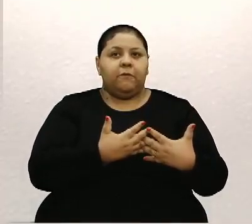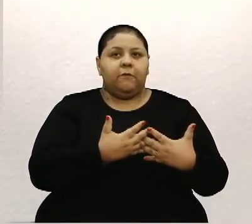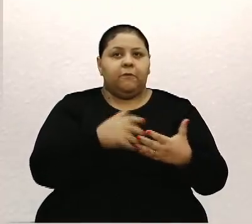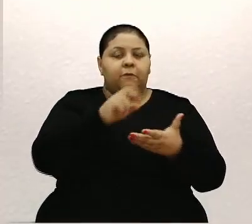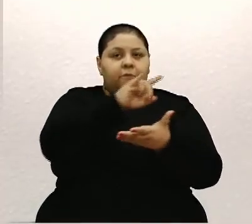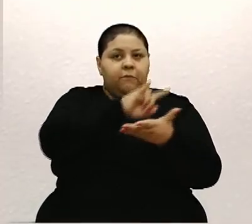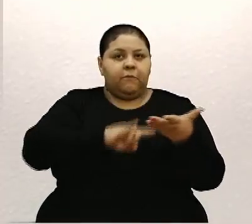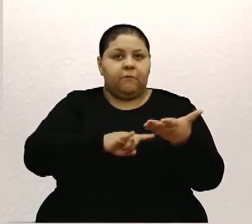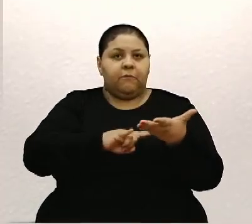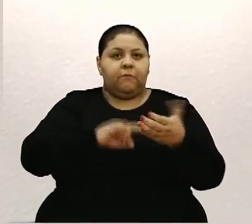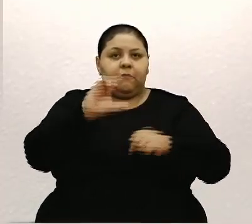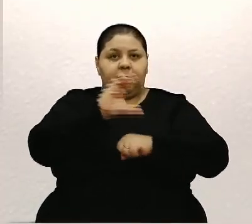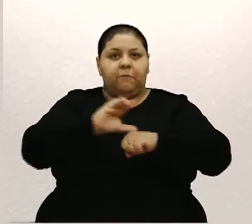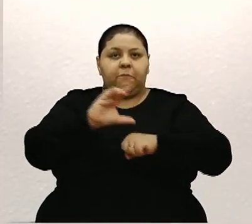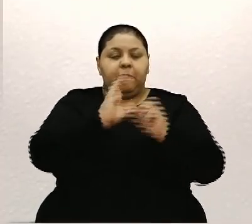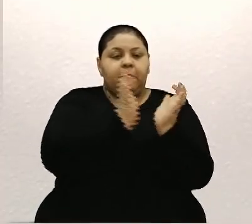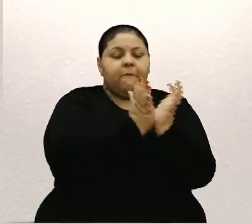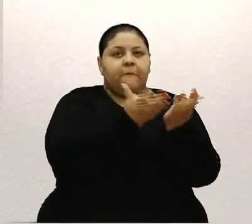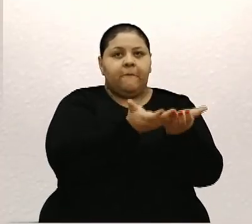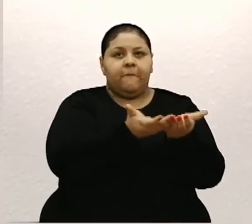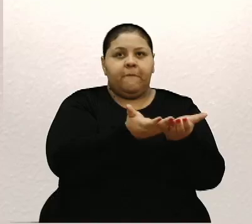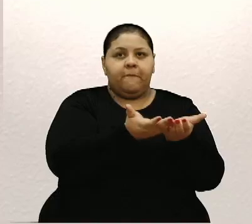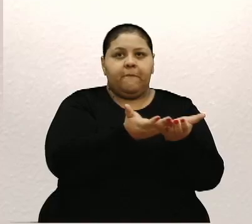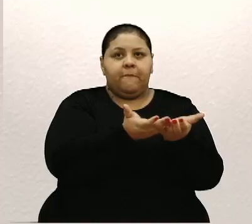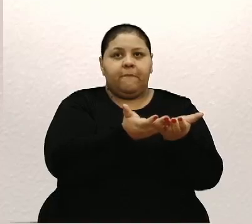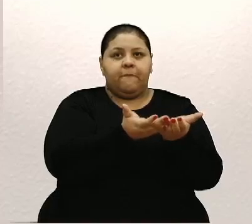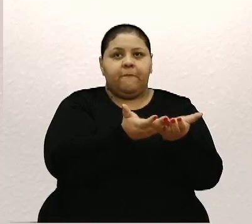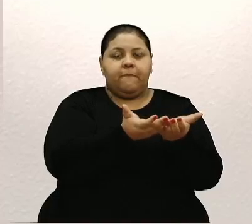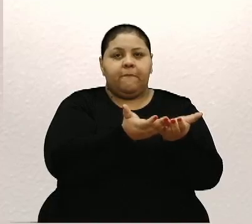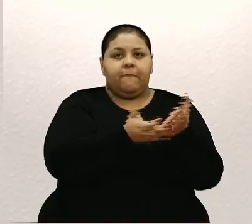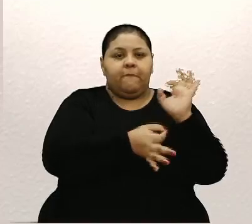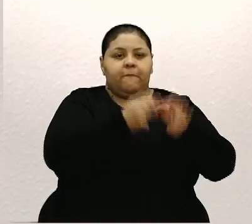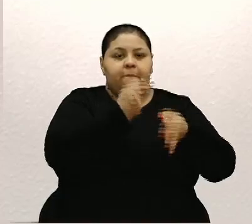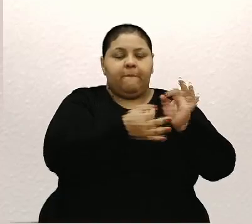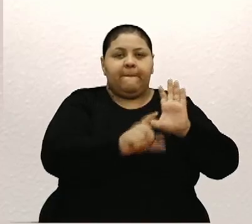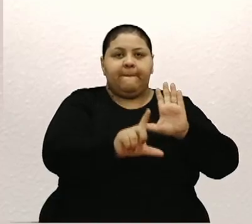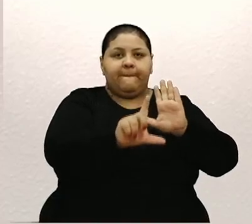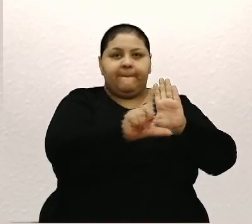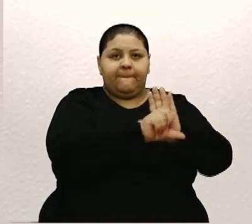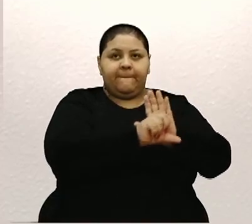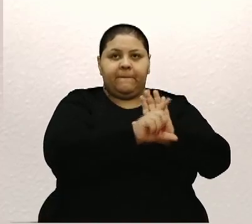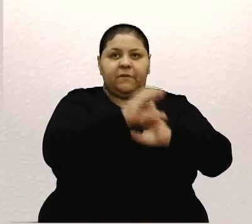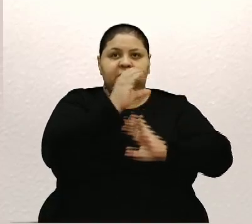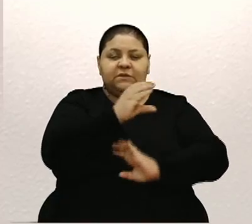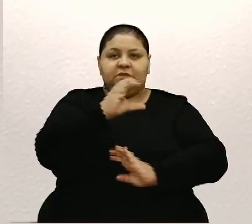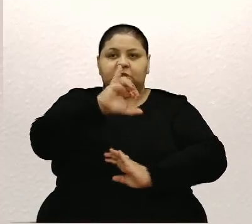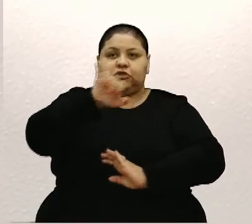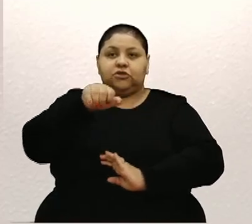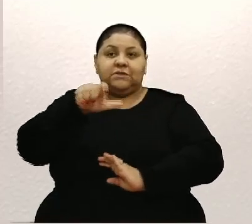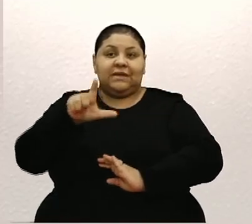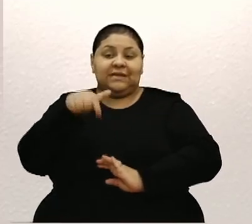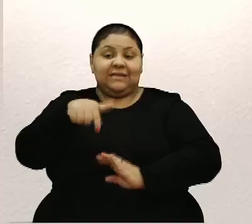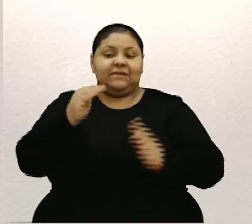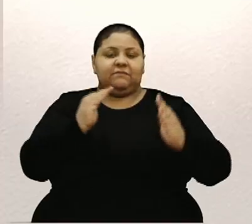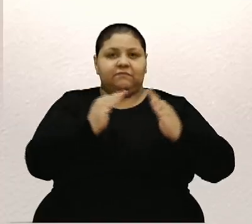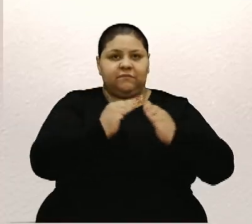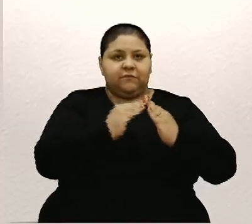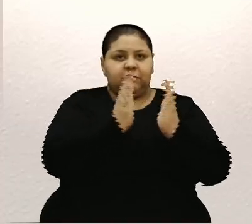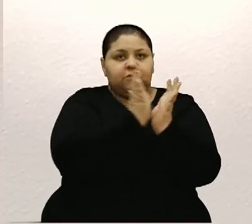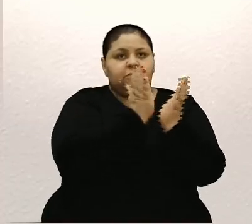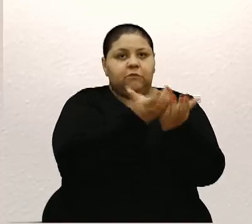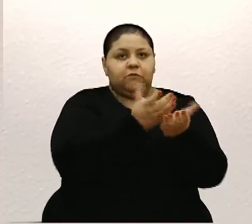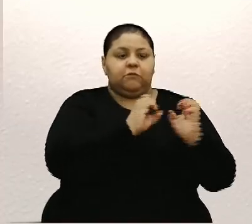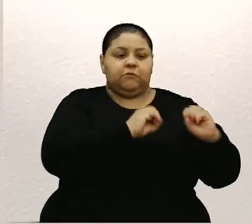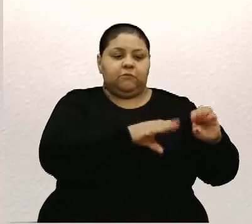pela constitucionalidade da Comissão de Constituição, Justiça e Legislação, a CCJL desta Casa, essa Comissão de